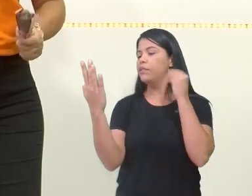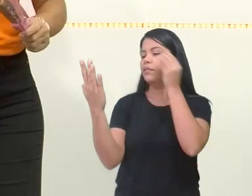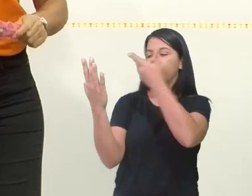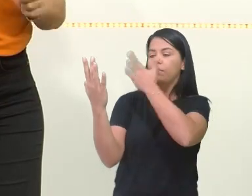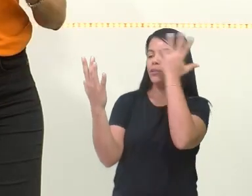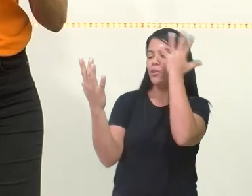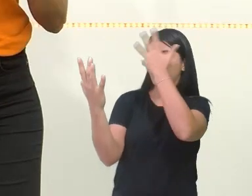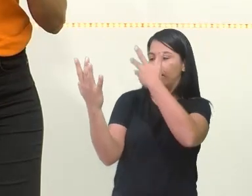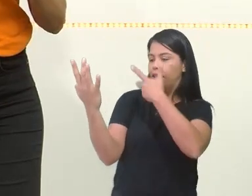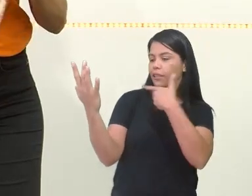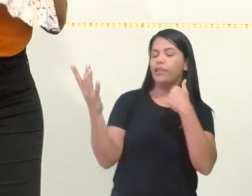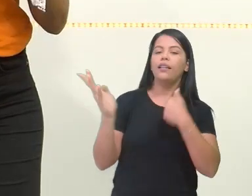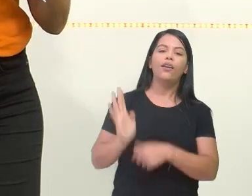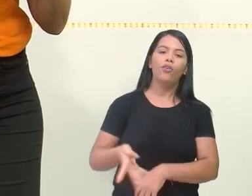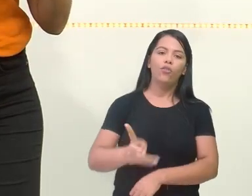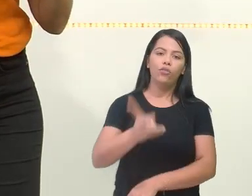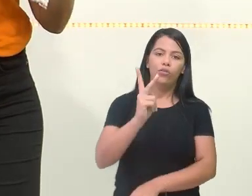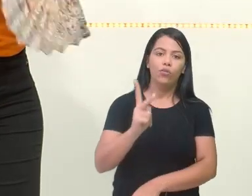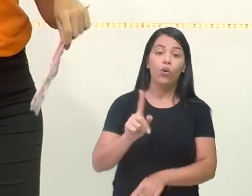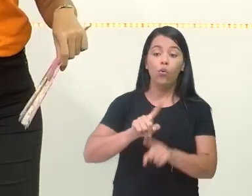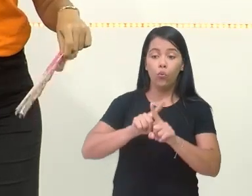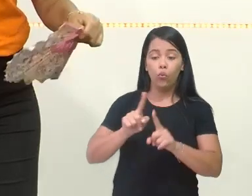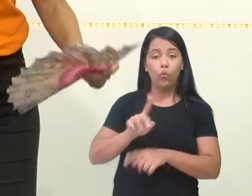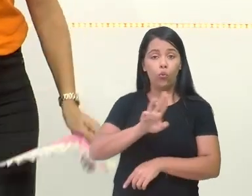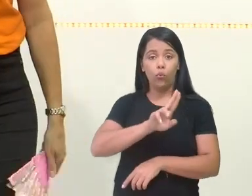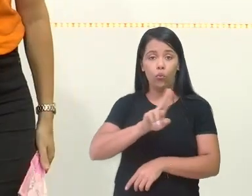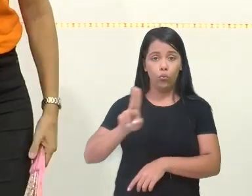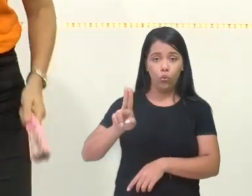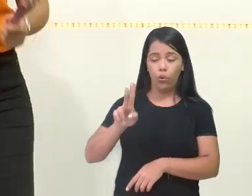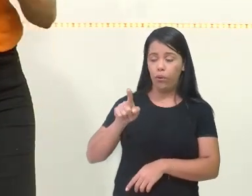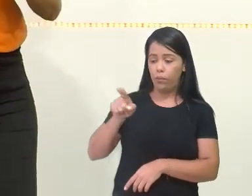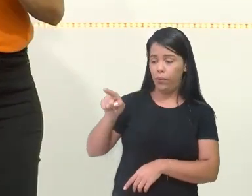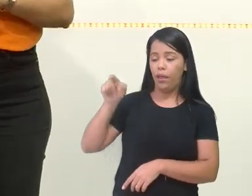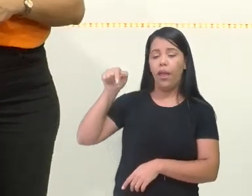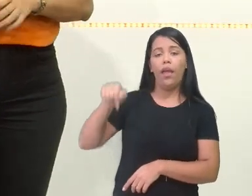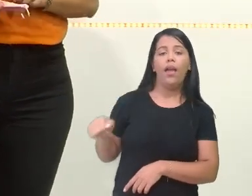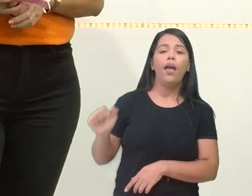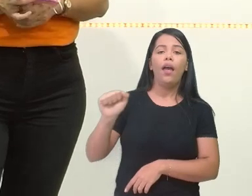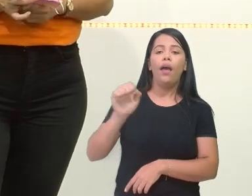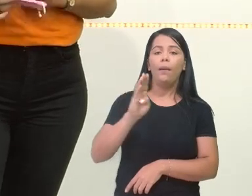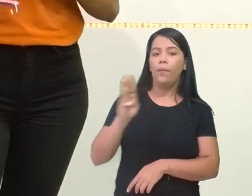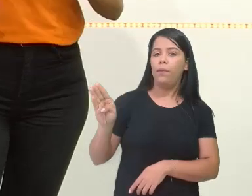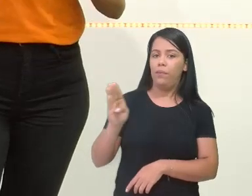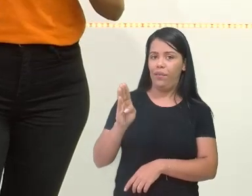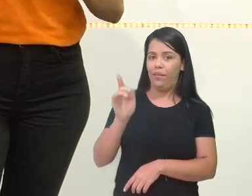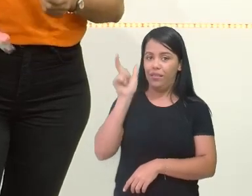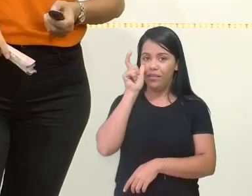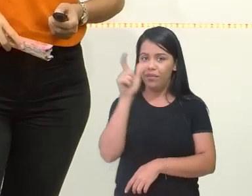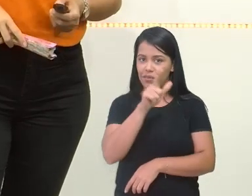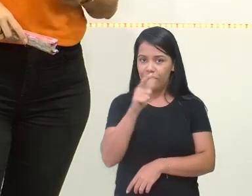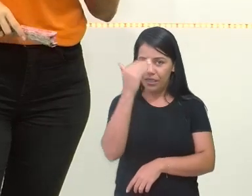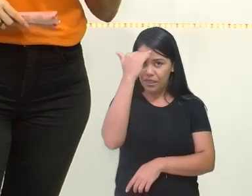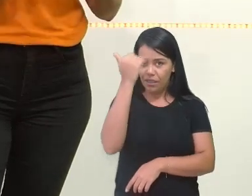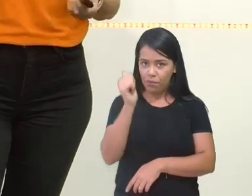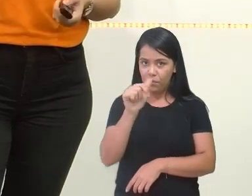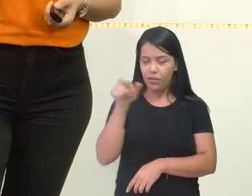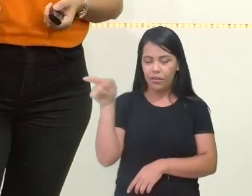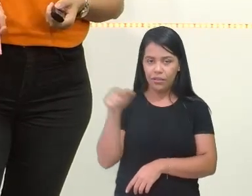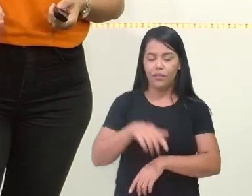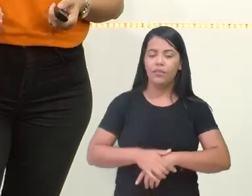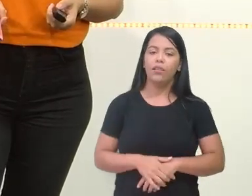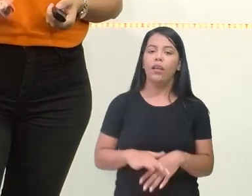leque também, ele se chama ABB. Olha aí que interessante, você sabia disso? Gente, os